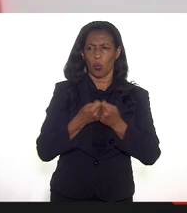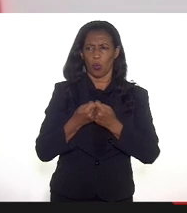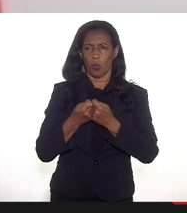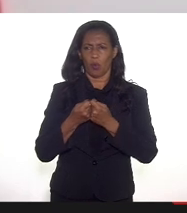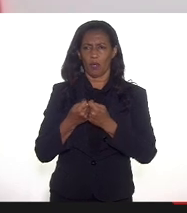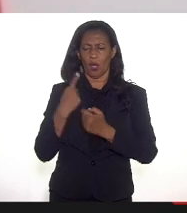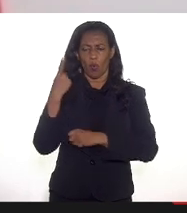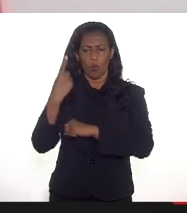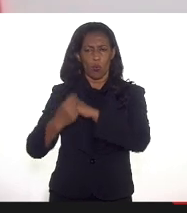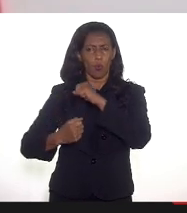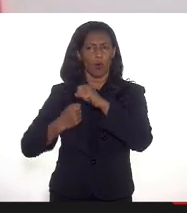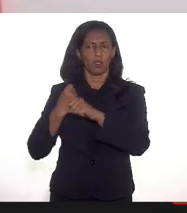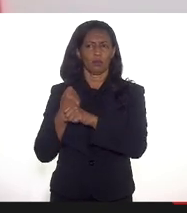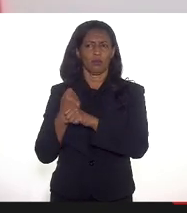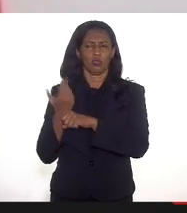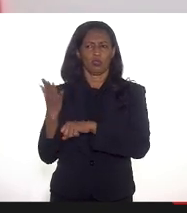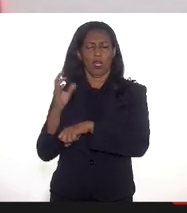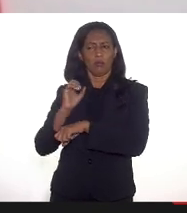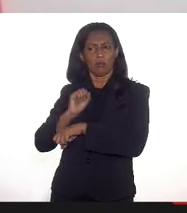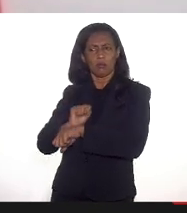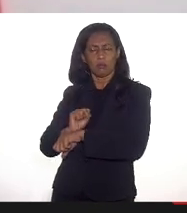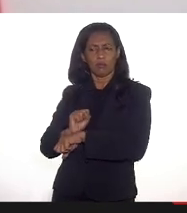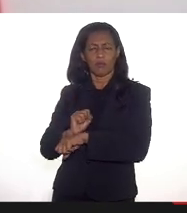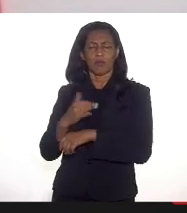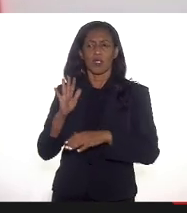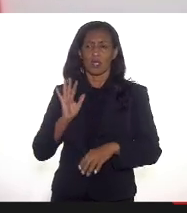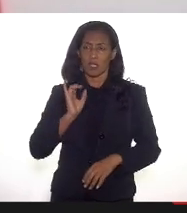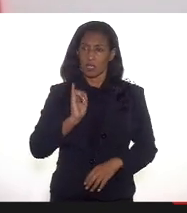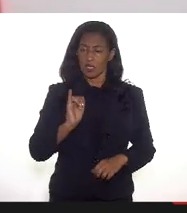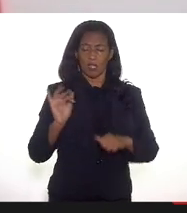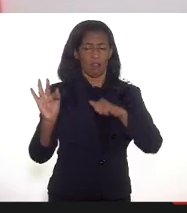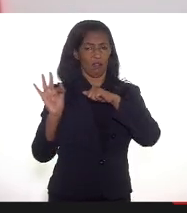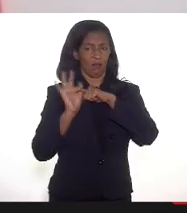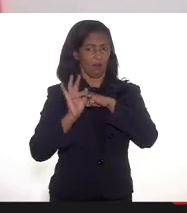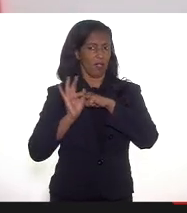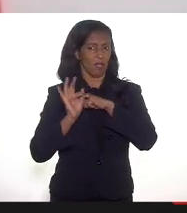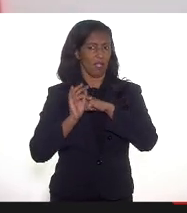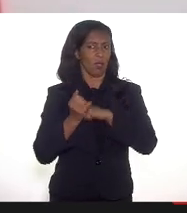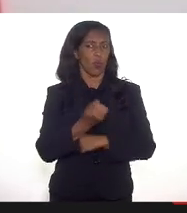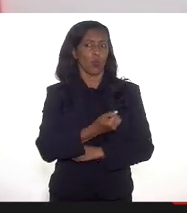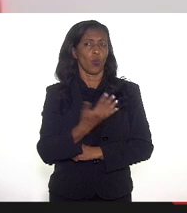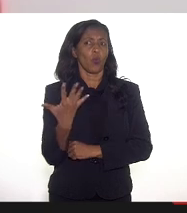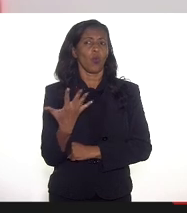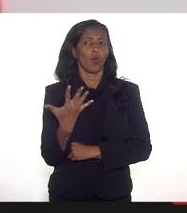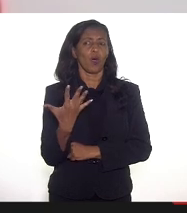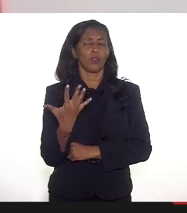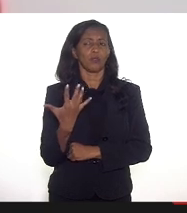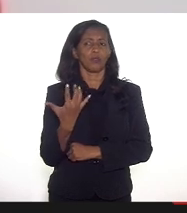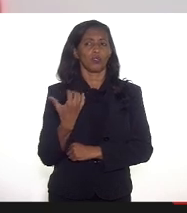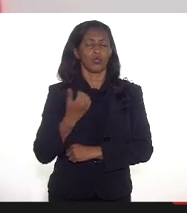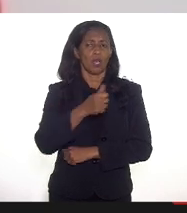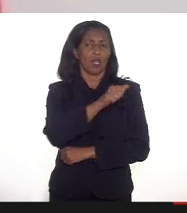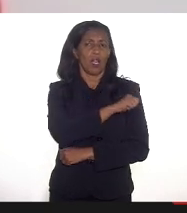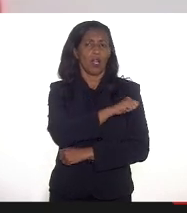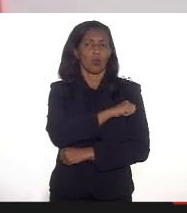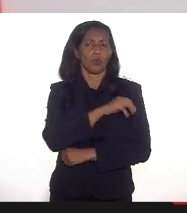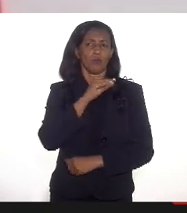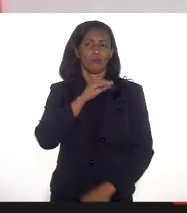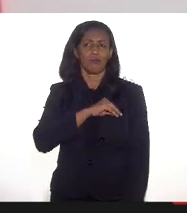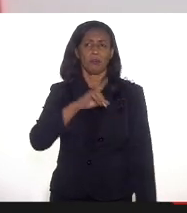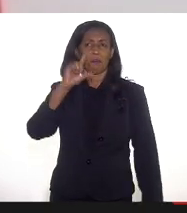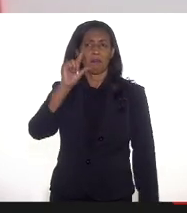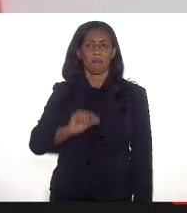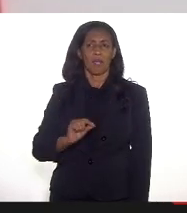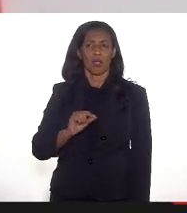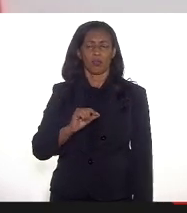após a dependência. Se a FATEC tem condição de dizer quantos alunos estão com renda inferior a um salário mínimo, quantos